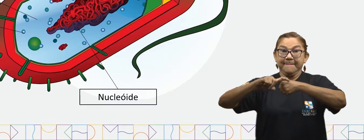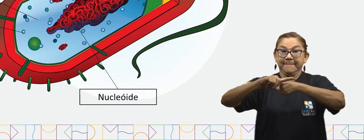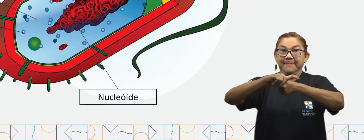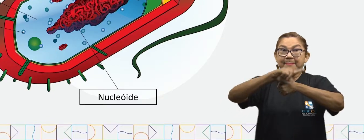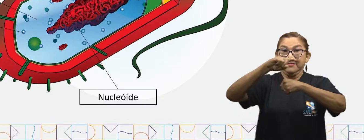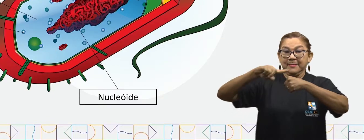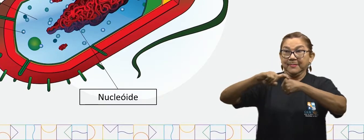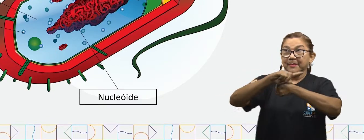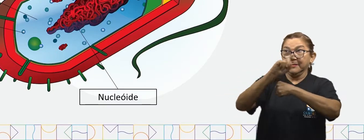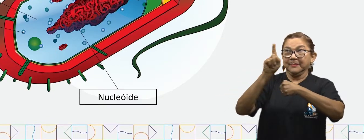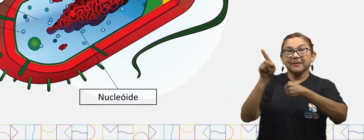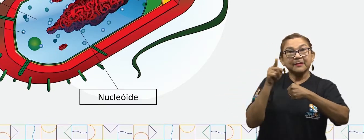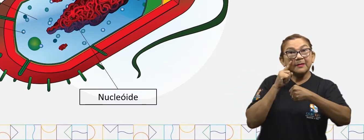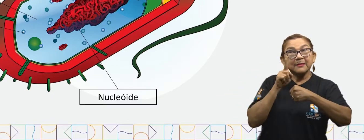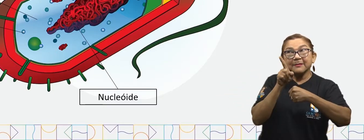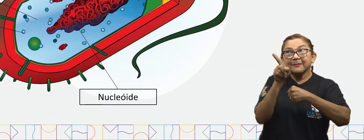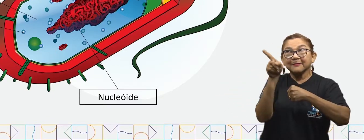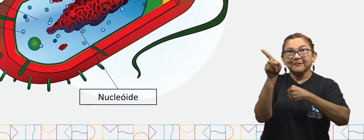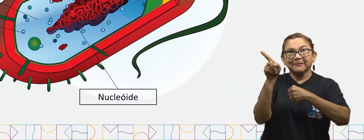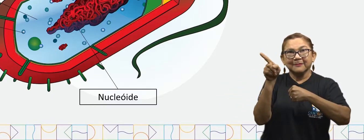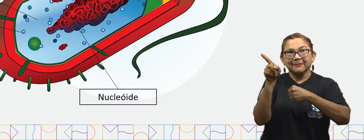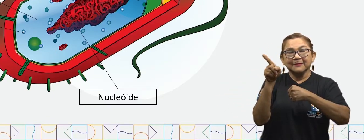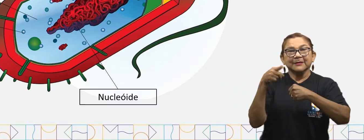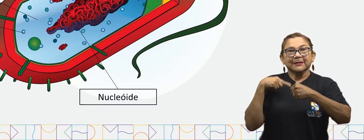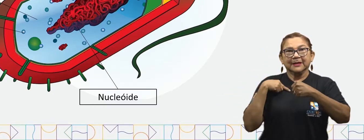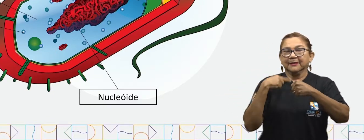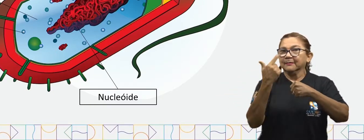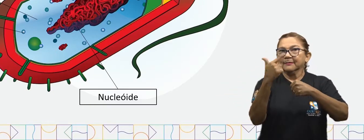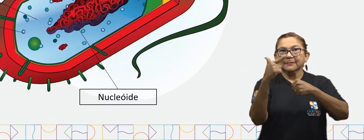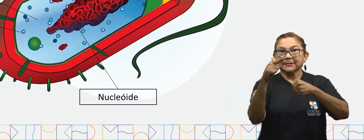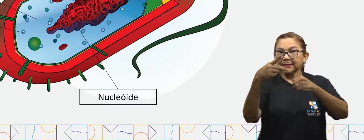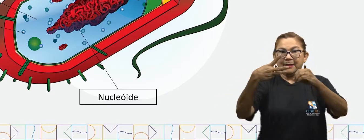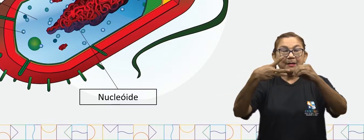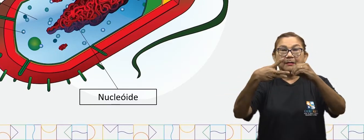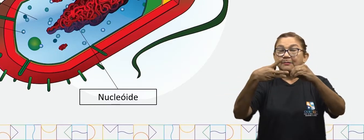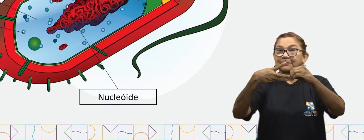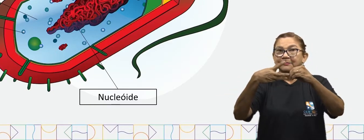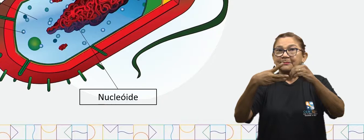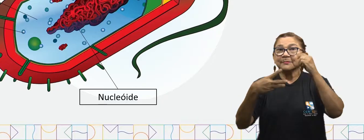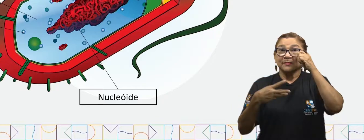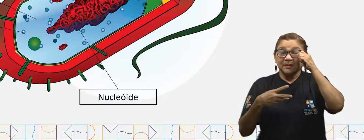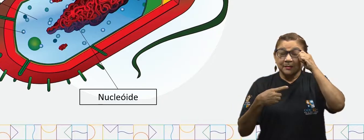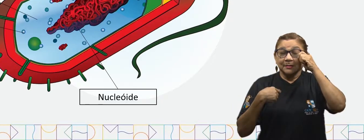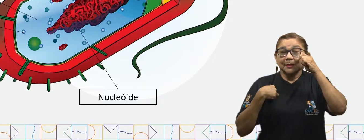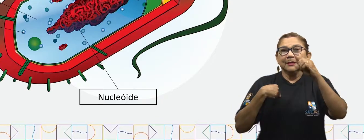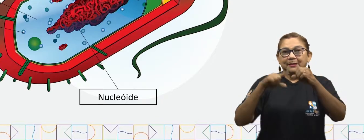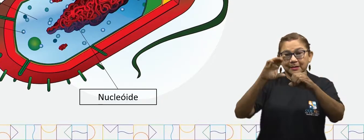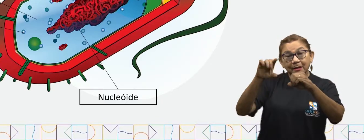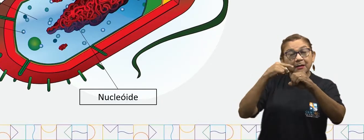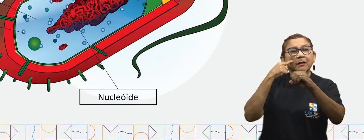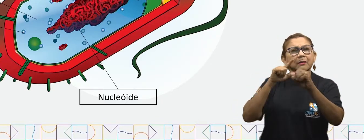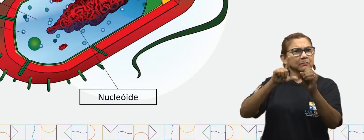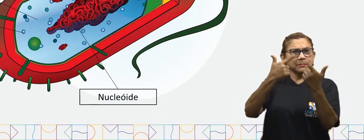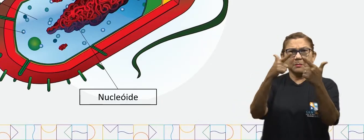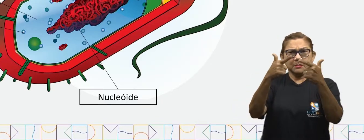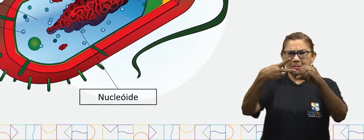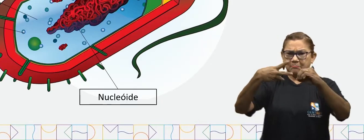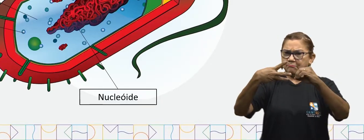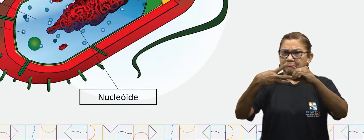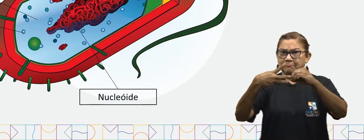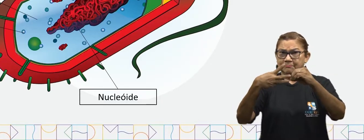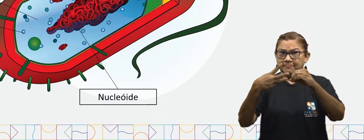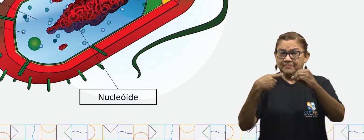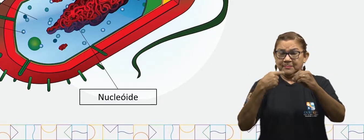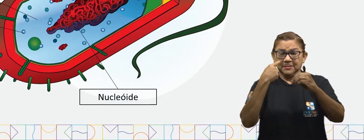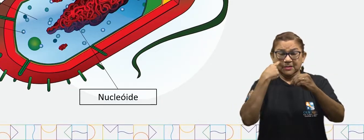que não apresentam em suas células membrana do núcleo, a carioteca, nem organelas. A célula de uma bactéria